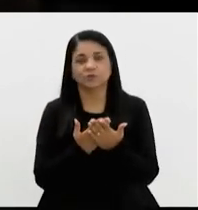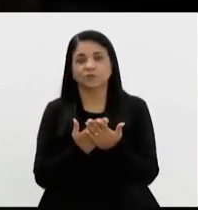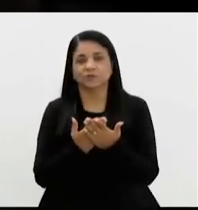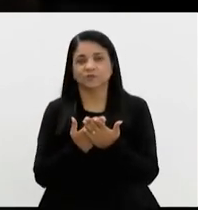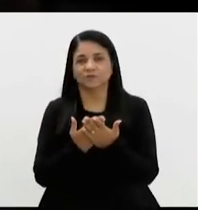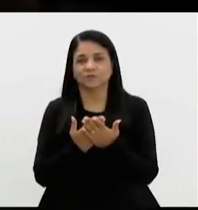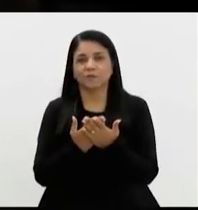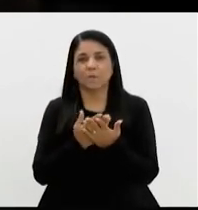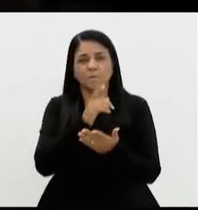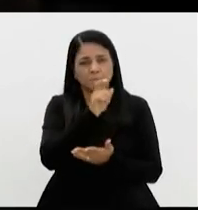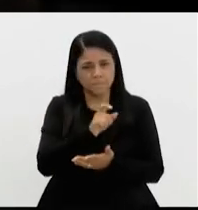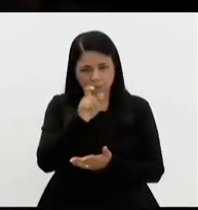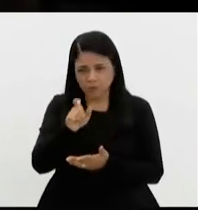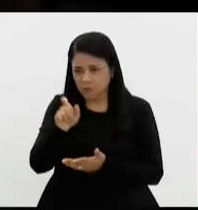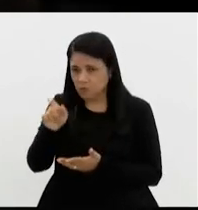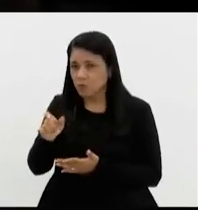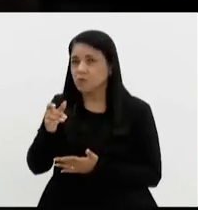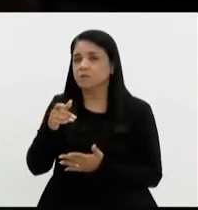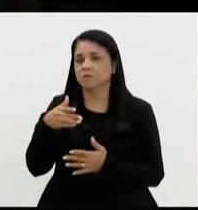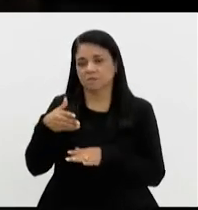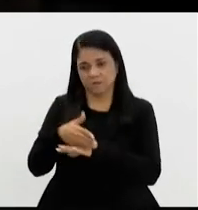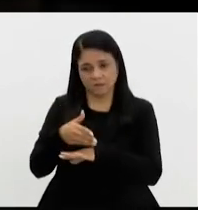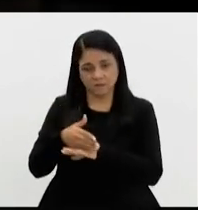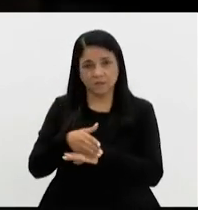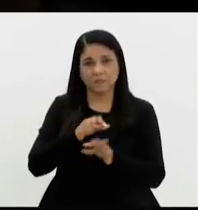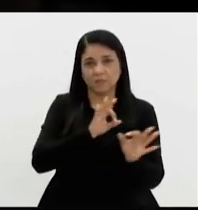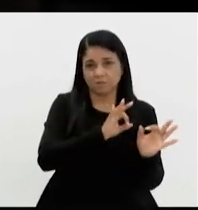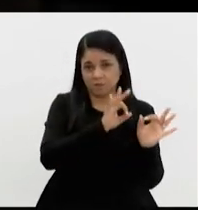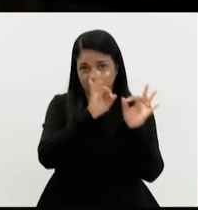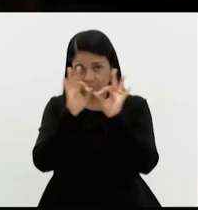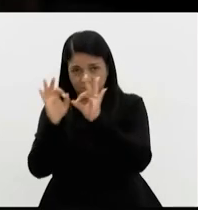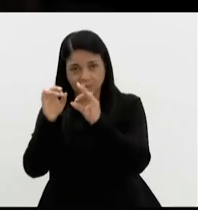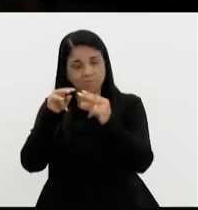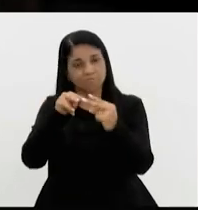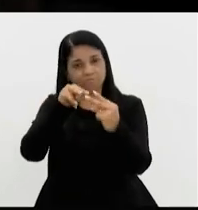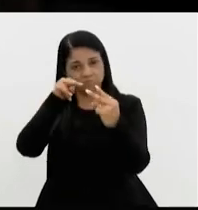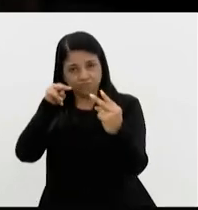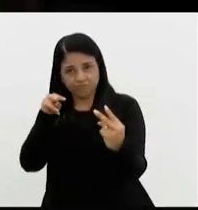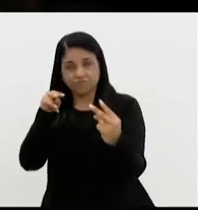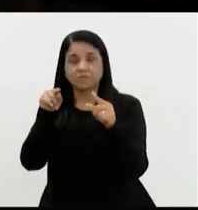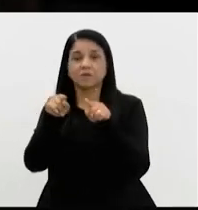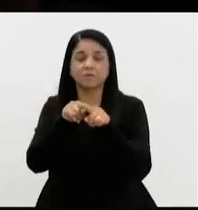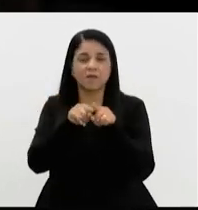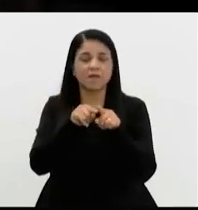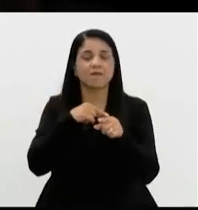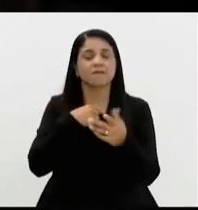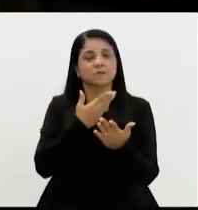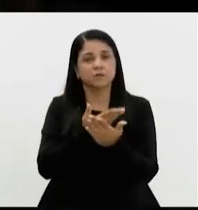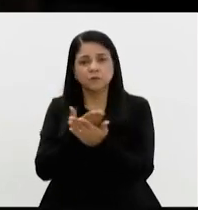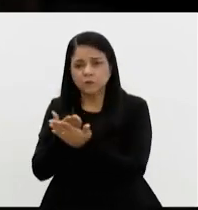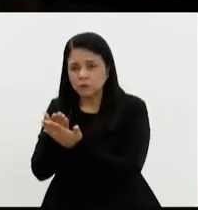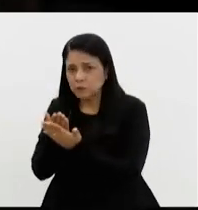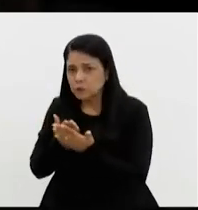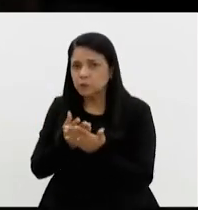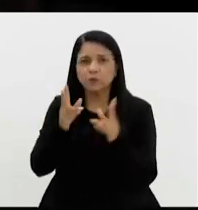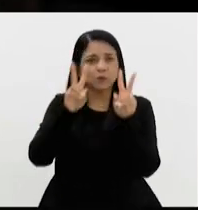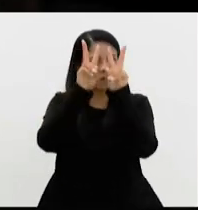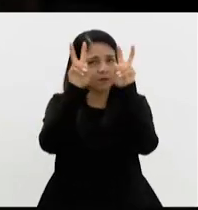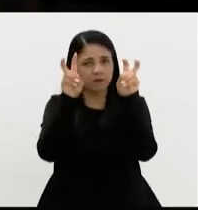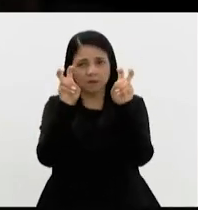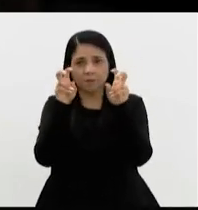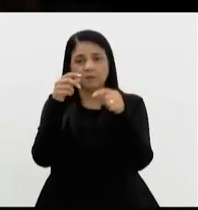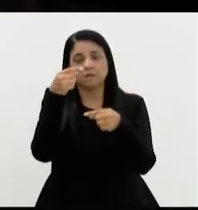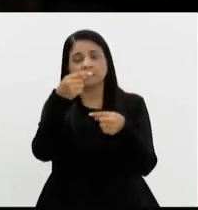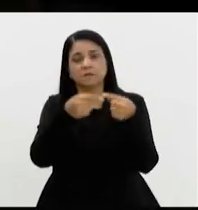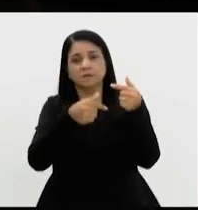muitas pessoas que estão aqui presentes e as que nos acompanham por meio digital se debruçam e se debruçaram sobre esses temas para os seus